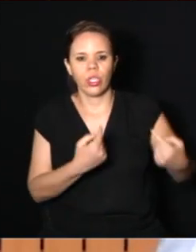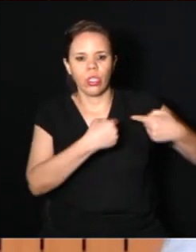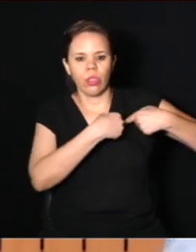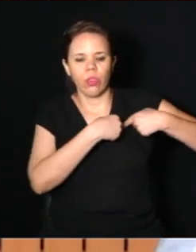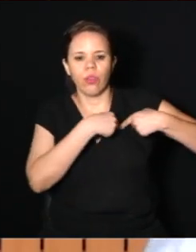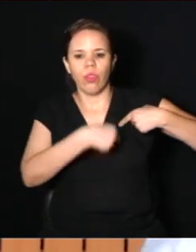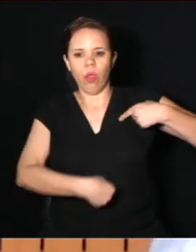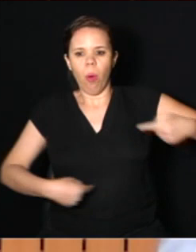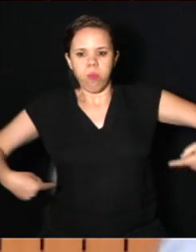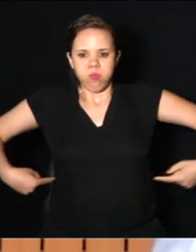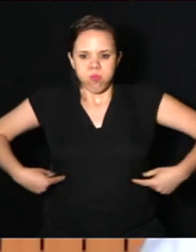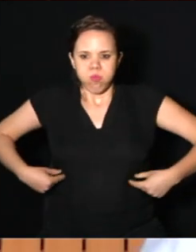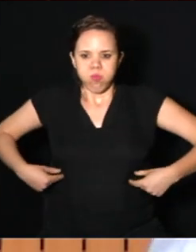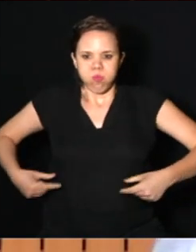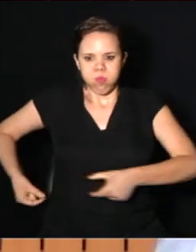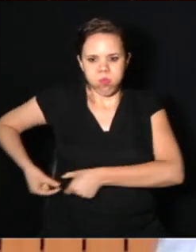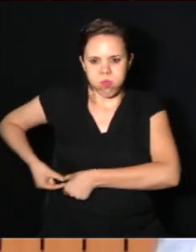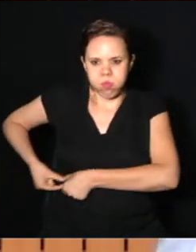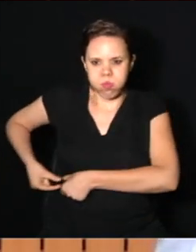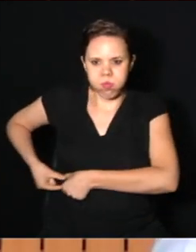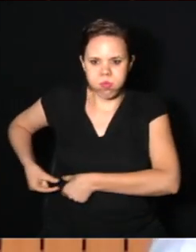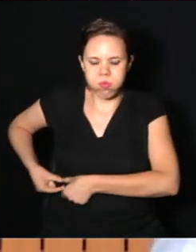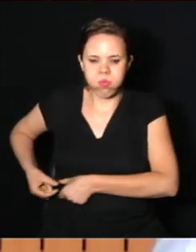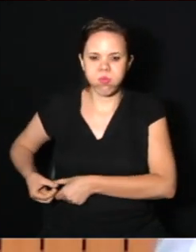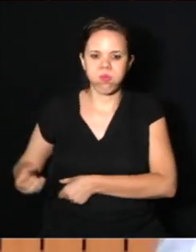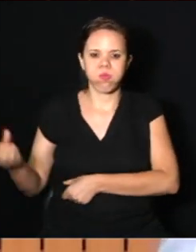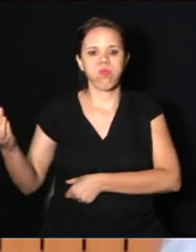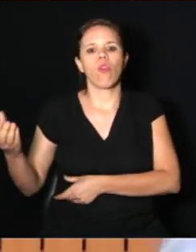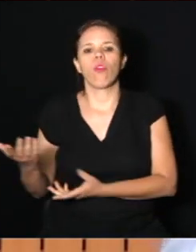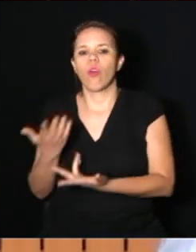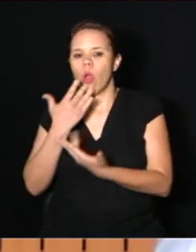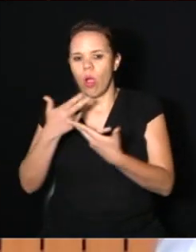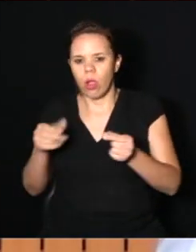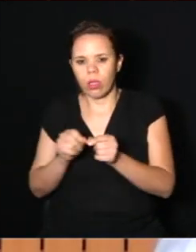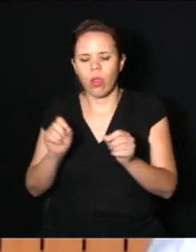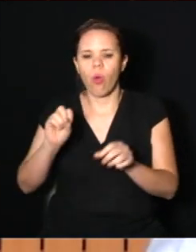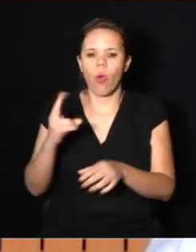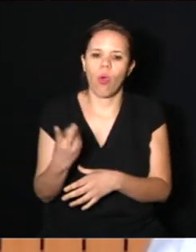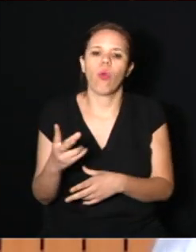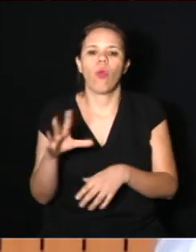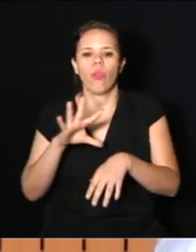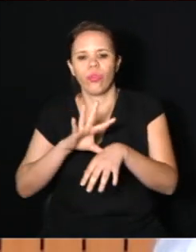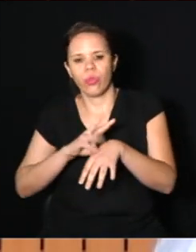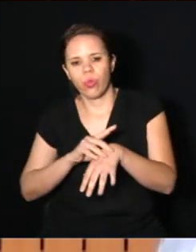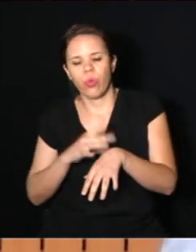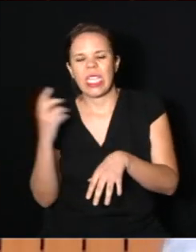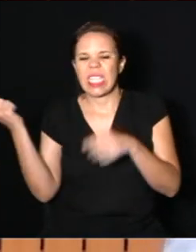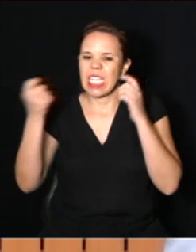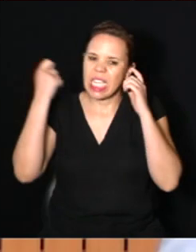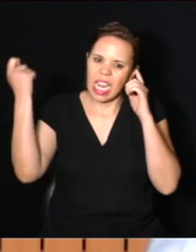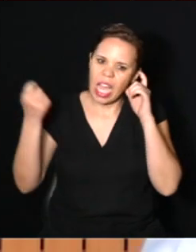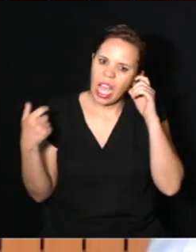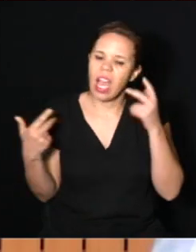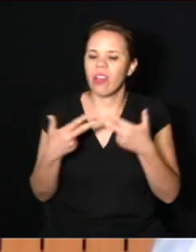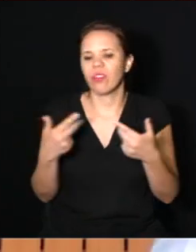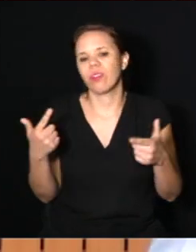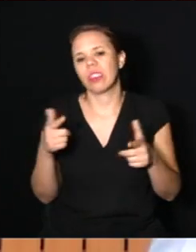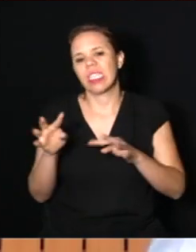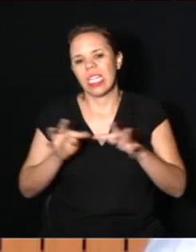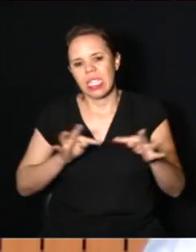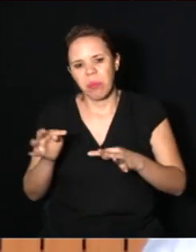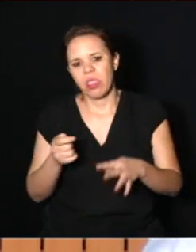doenças graves, eventualmente doenças inclusive terminais, né, e que exigem um tipo de cuidado e